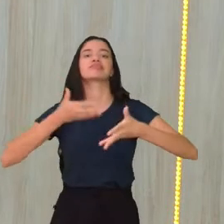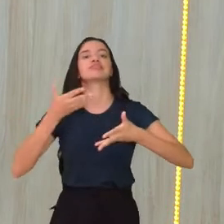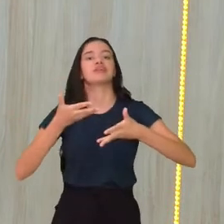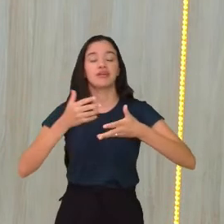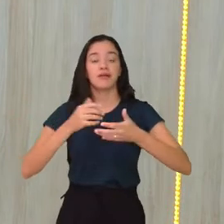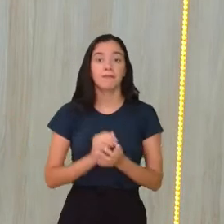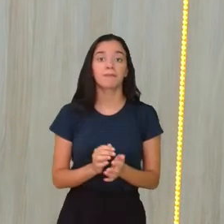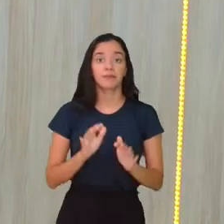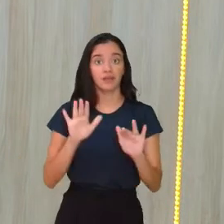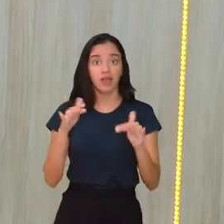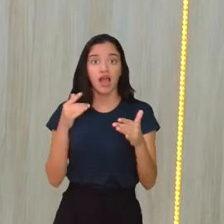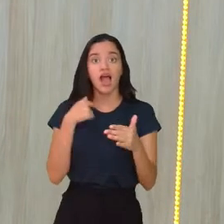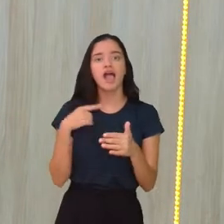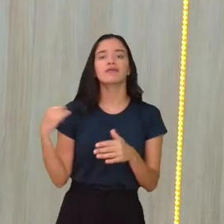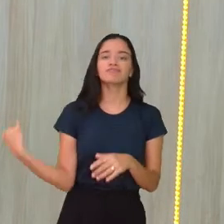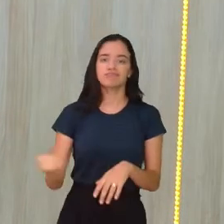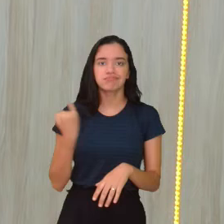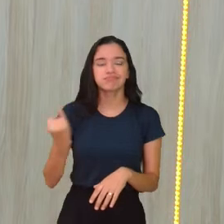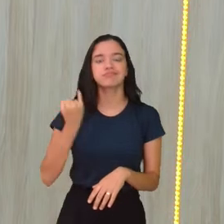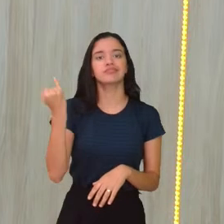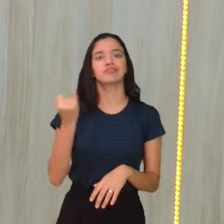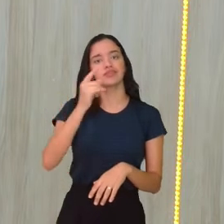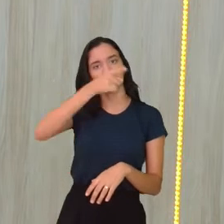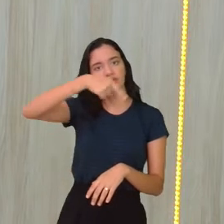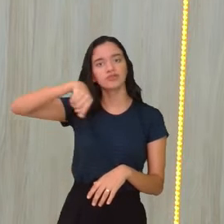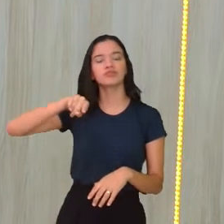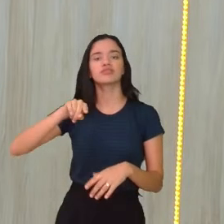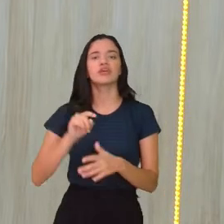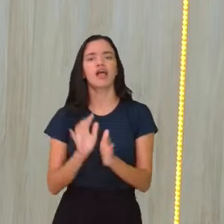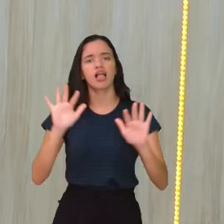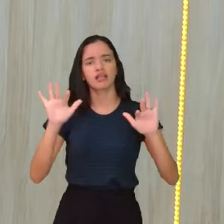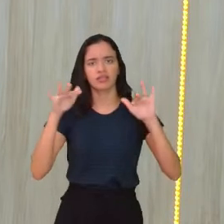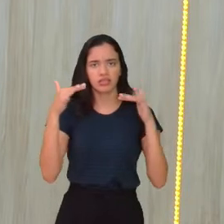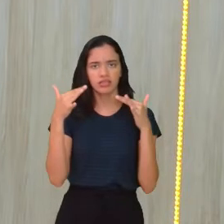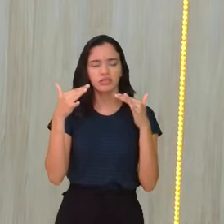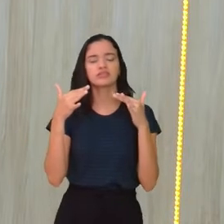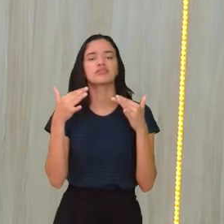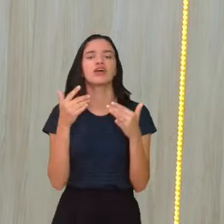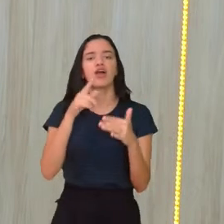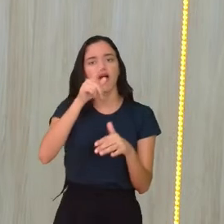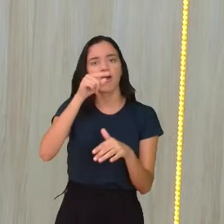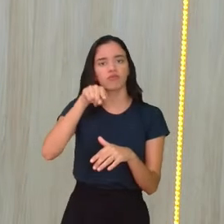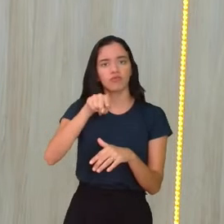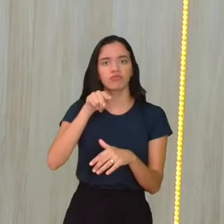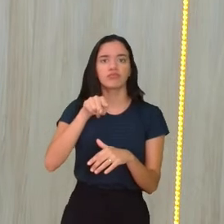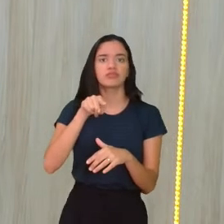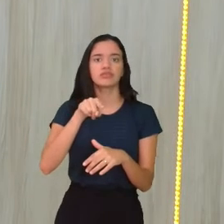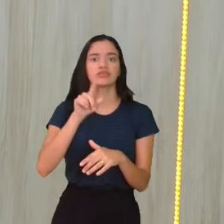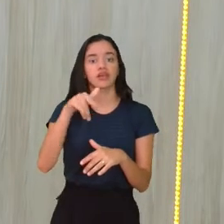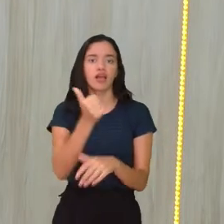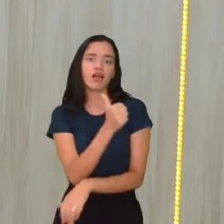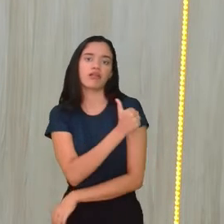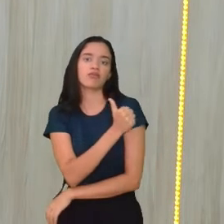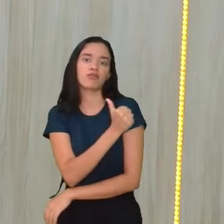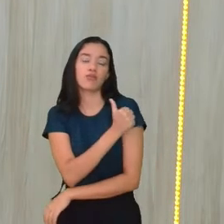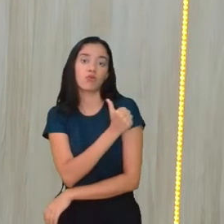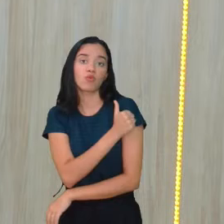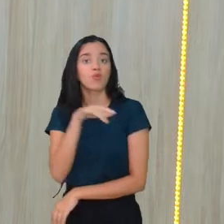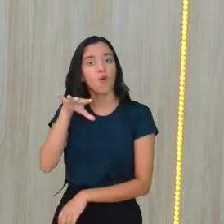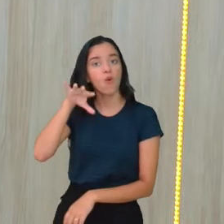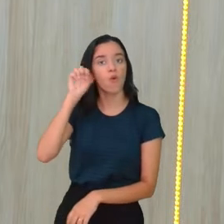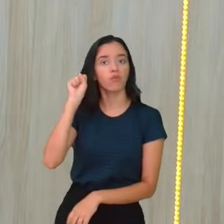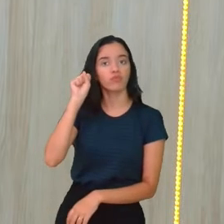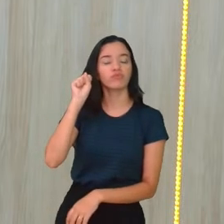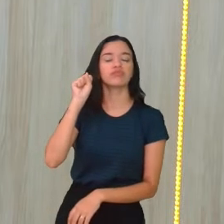de sinais. Então, é muito importante que vocês prestem atenção, né? Mesmo você, estudante,